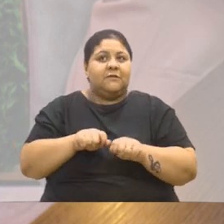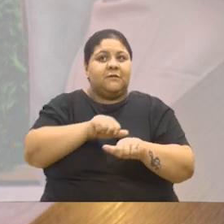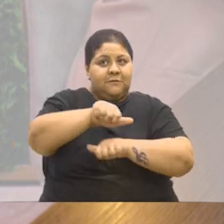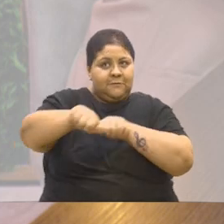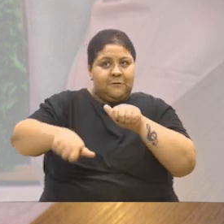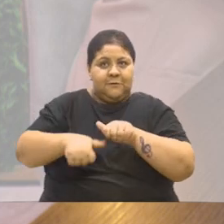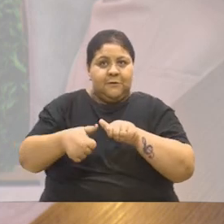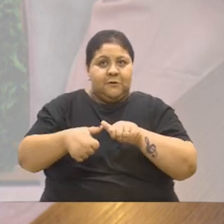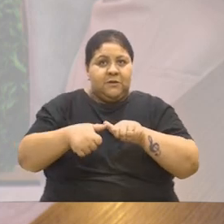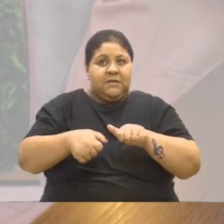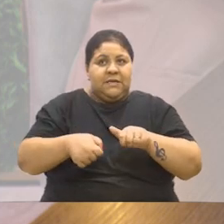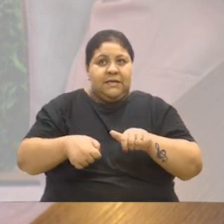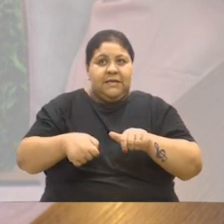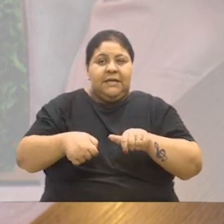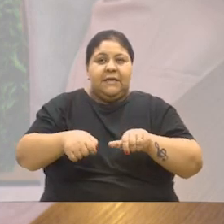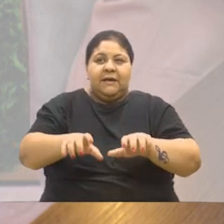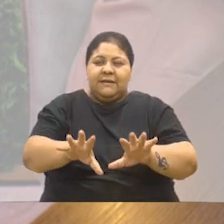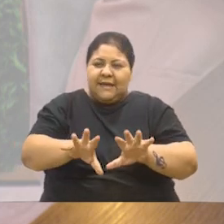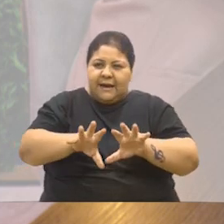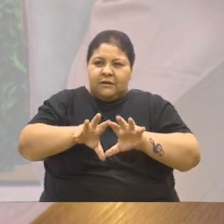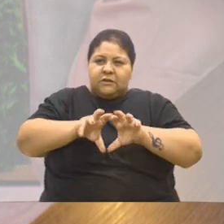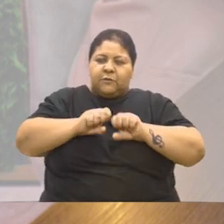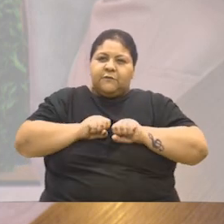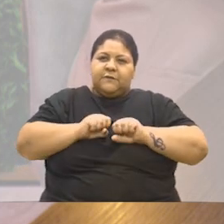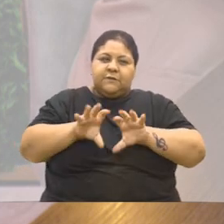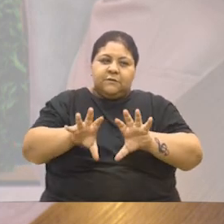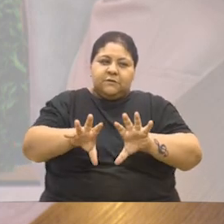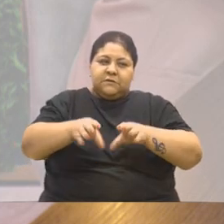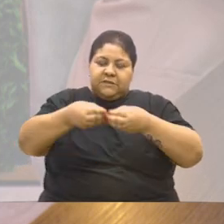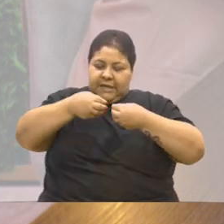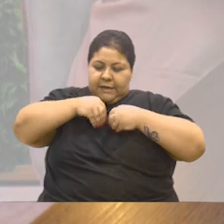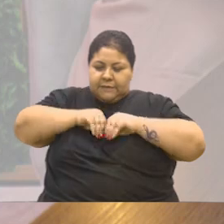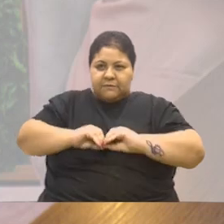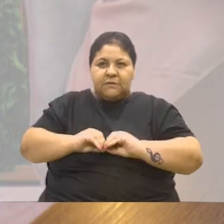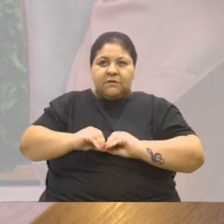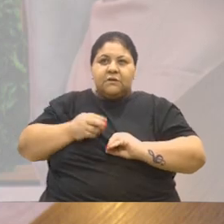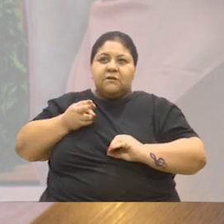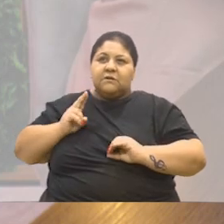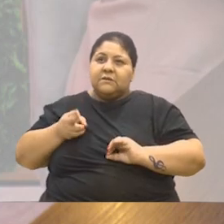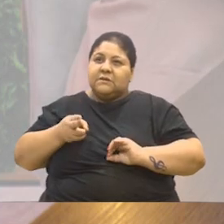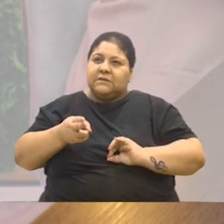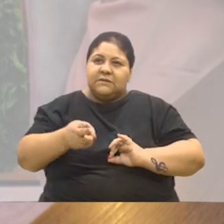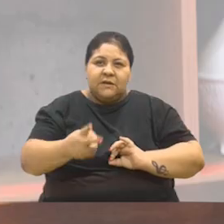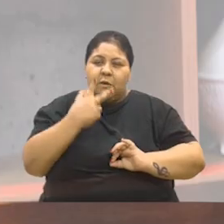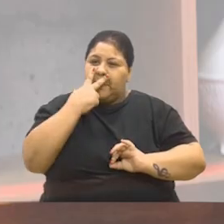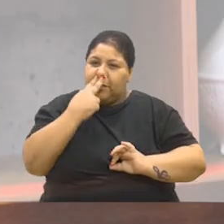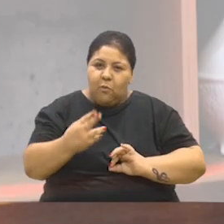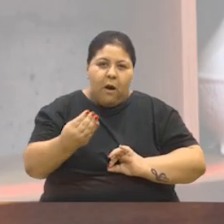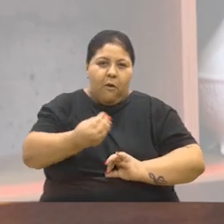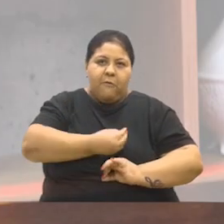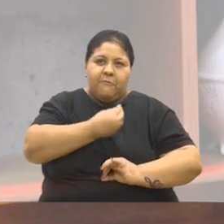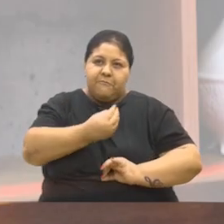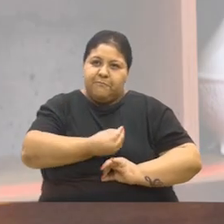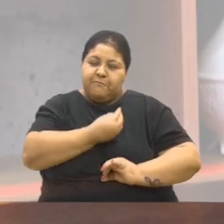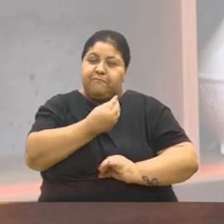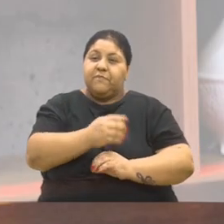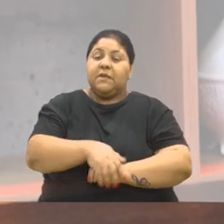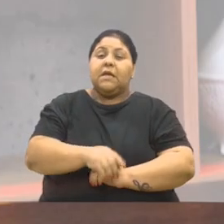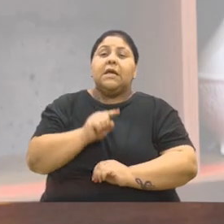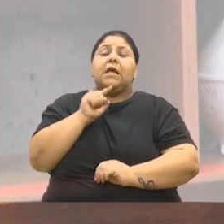internas, a gente vive sempre as mesmas situações. Sempre as mesmas situações. Josi, isso tem a ver com